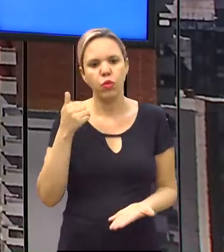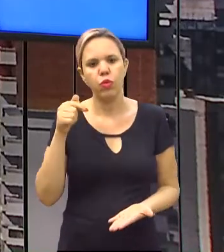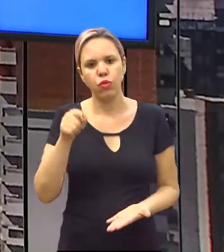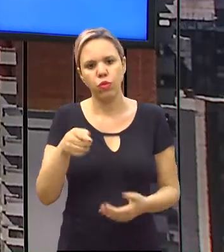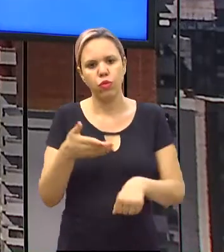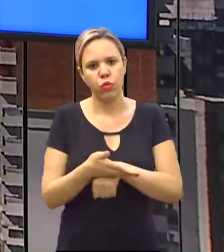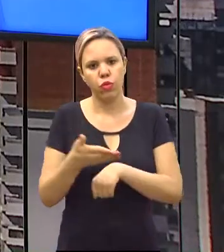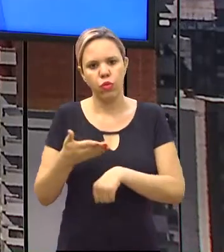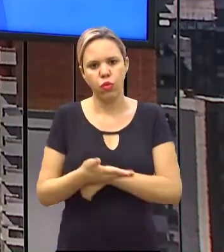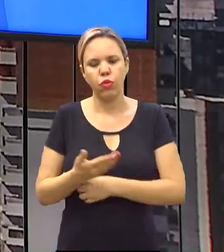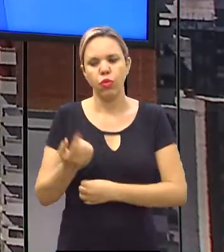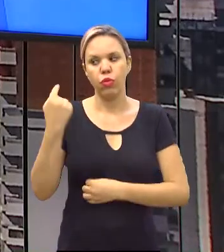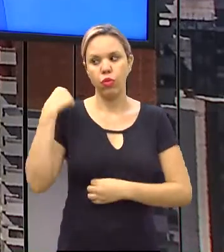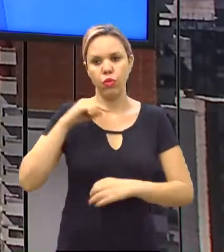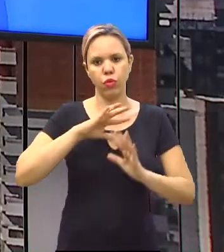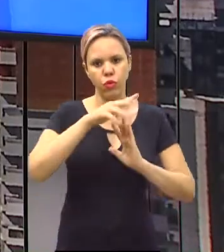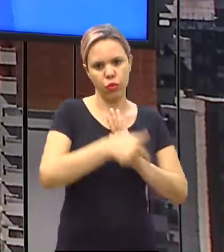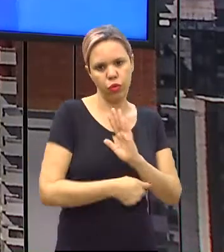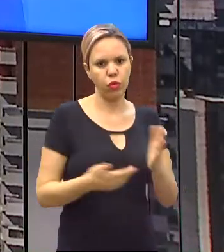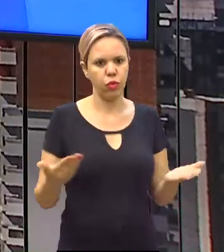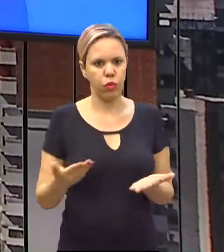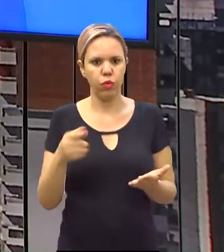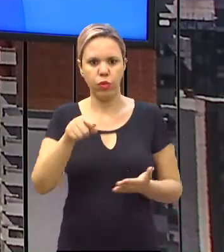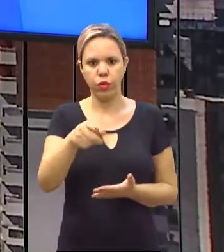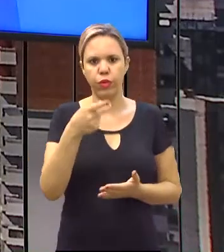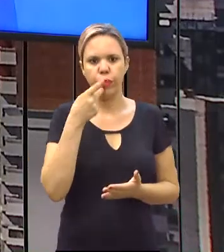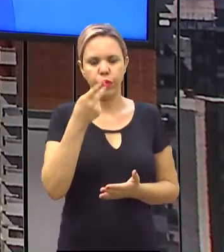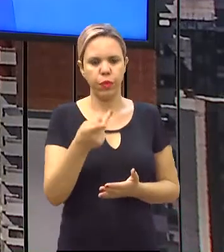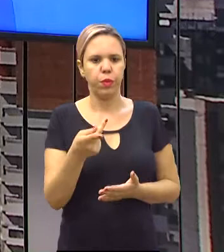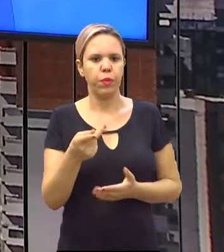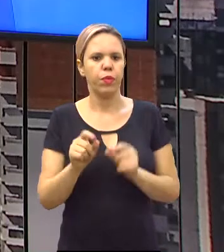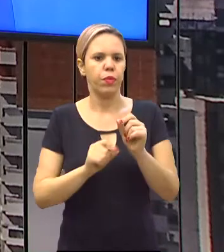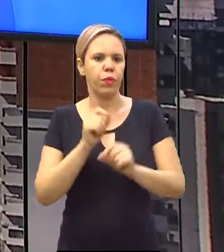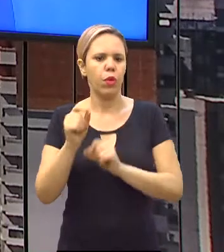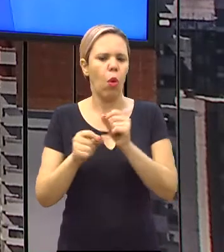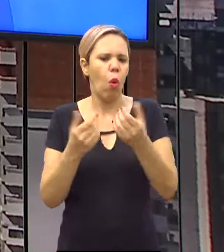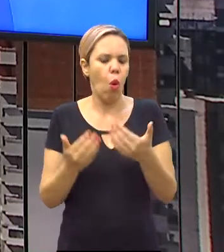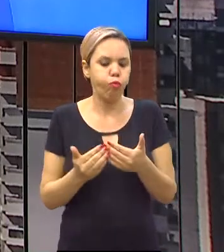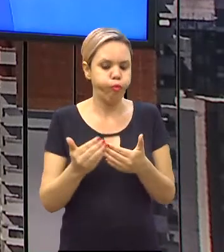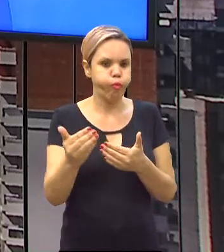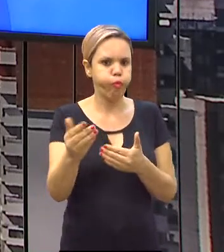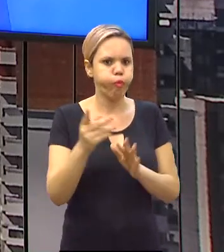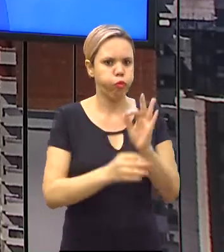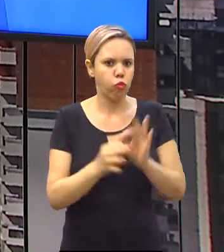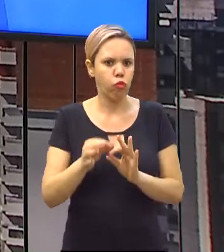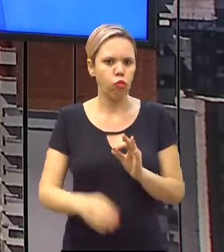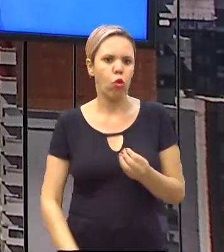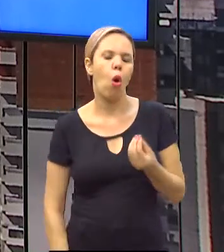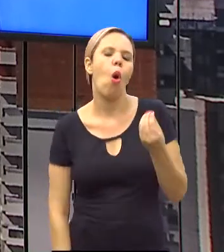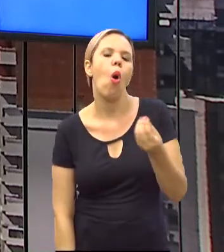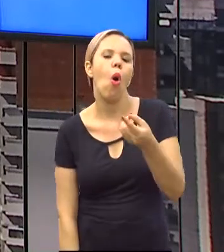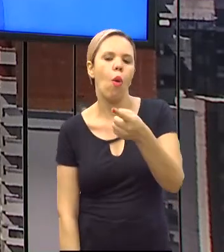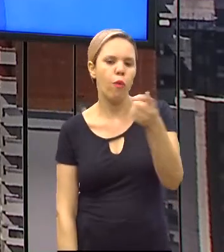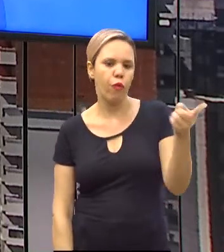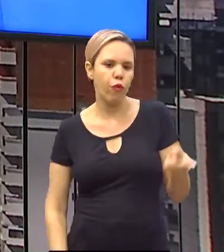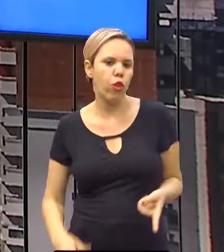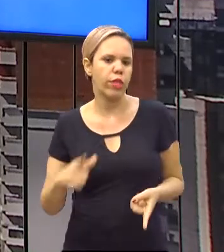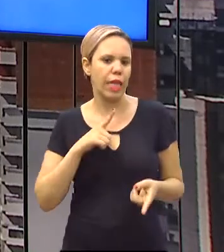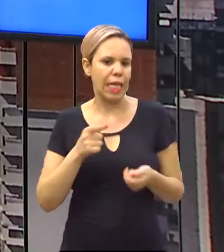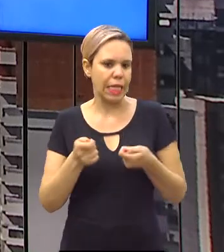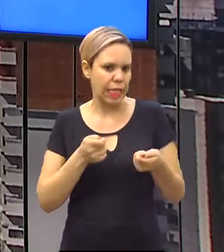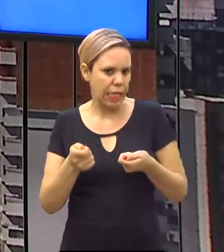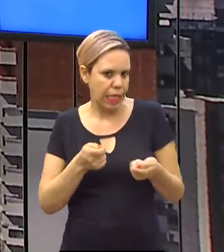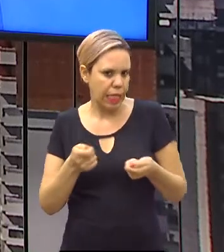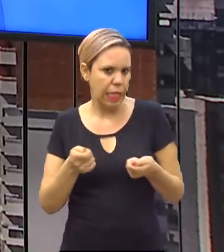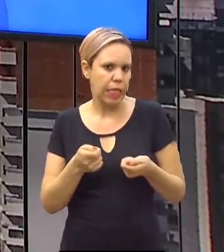já participou do Giro Ambiental, e agora eu queria que você falasse em que pé está o projeto e como vocês têm